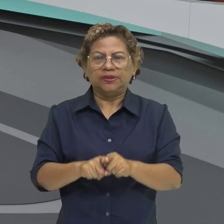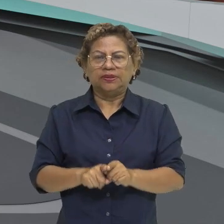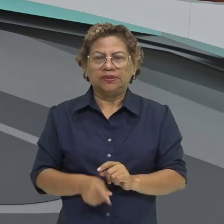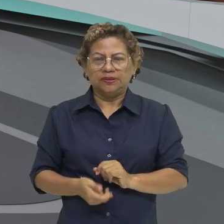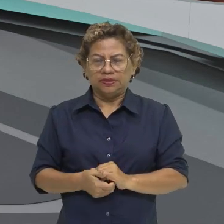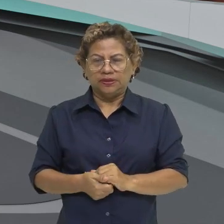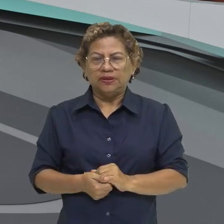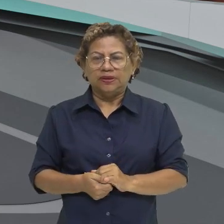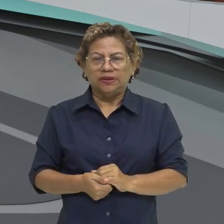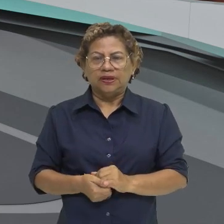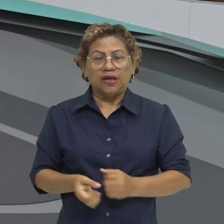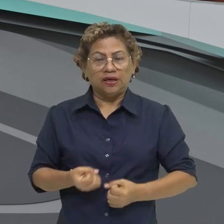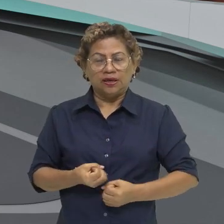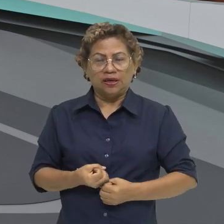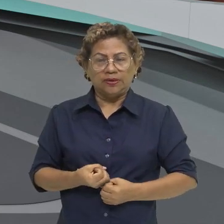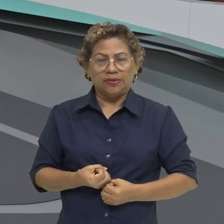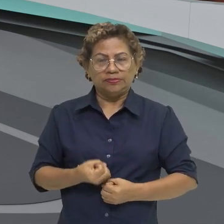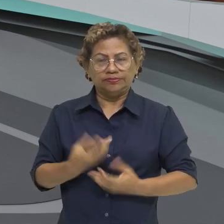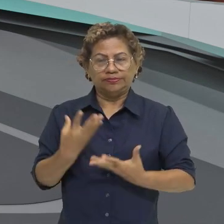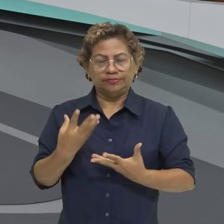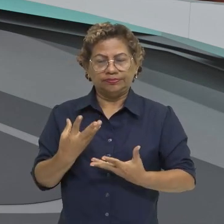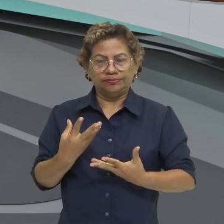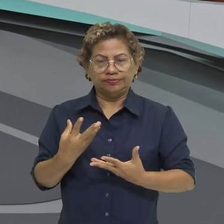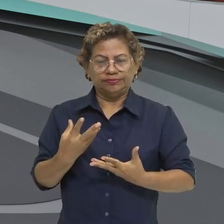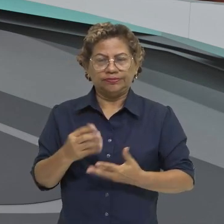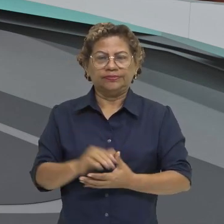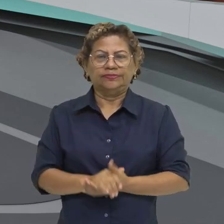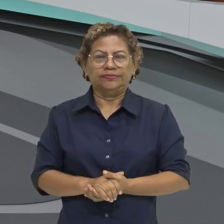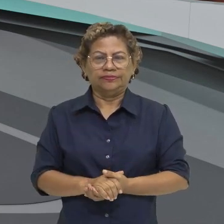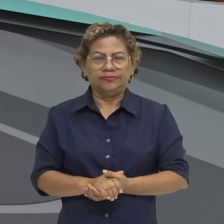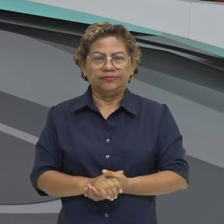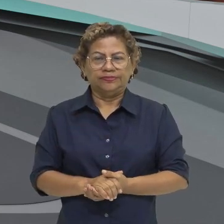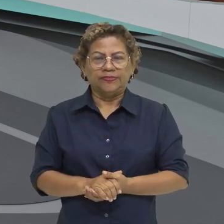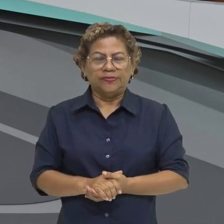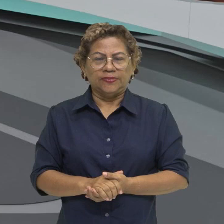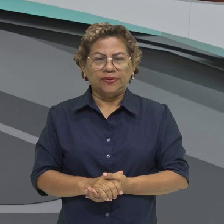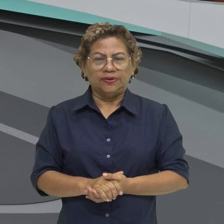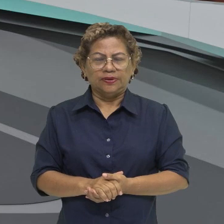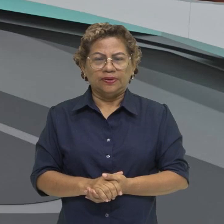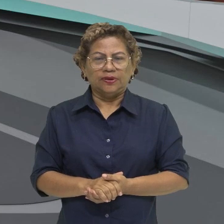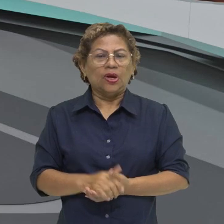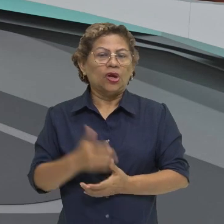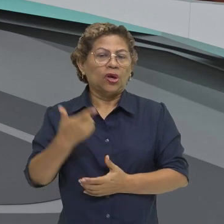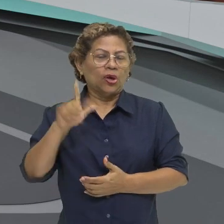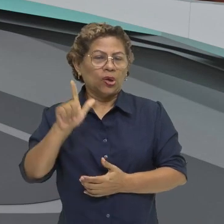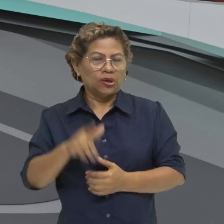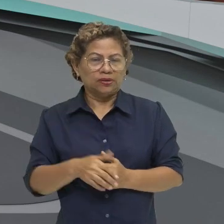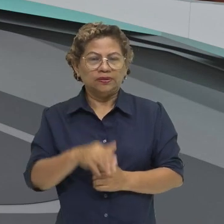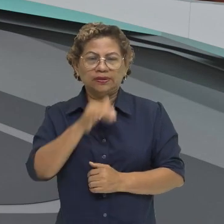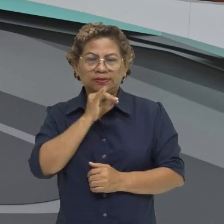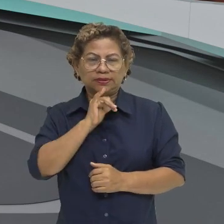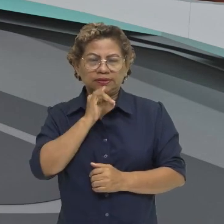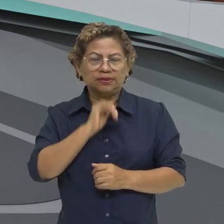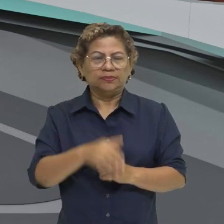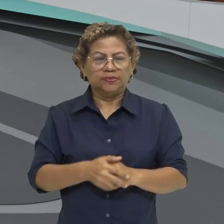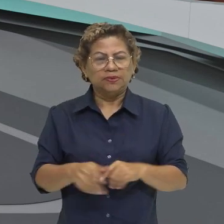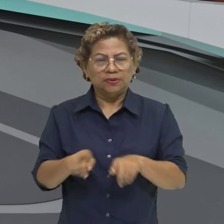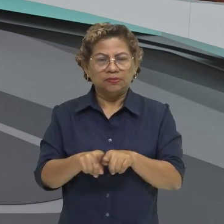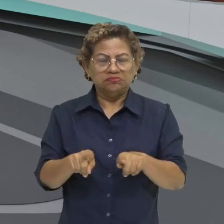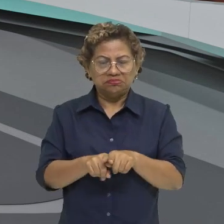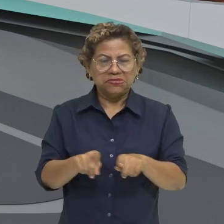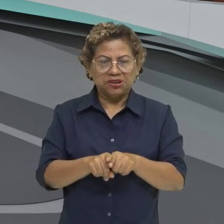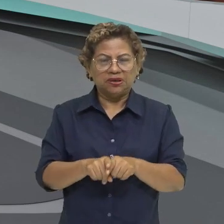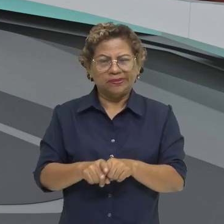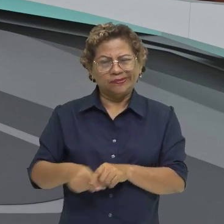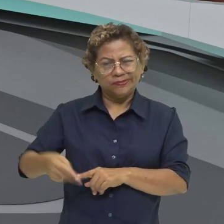ter rima ou não. Essa também é uma definição de literatura. Uma outra definição, e essa definição é